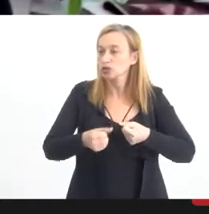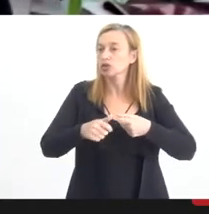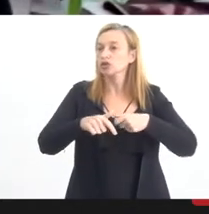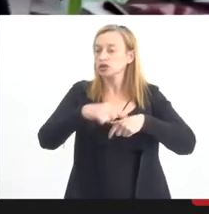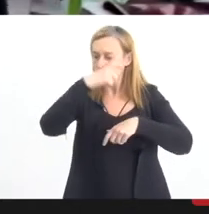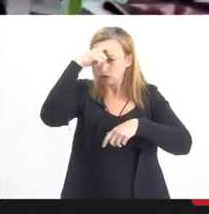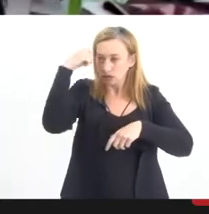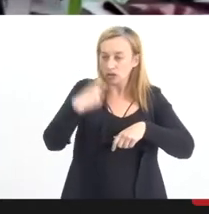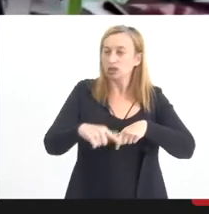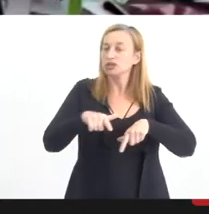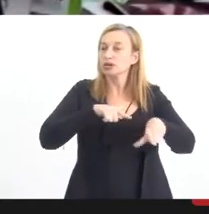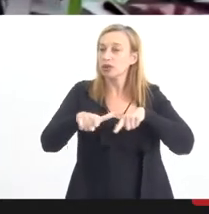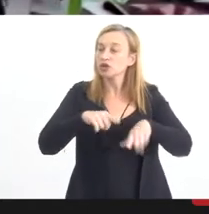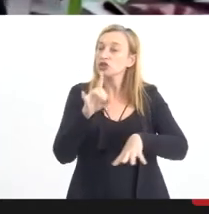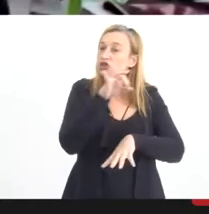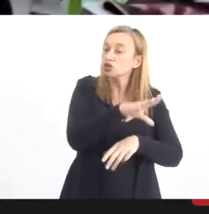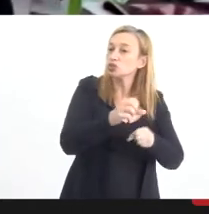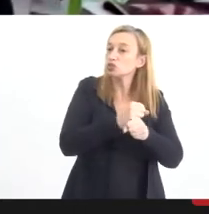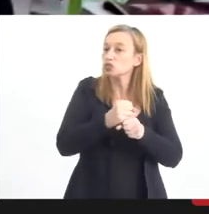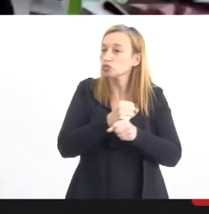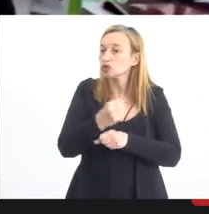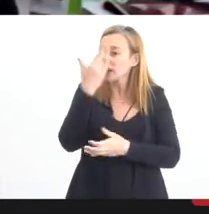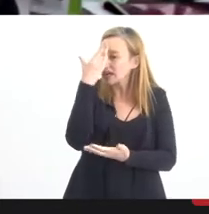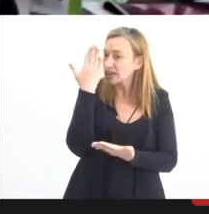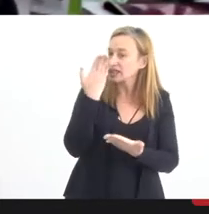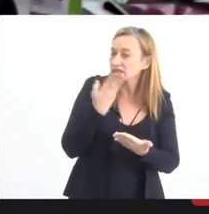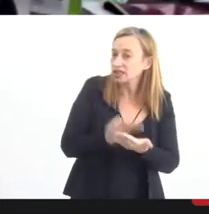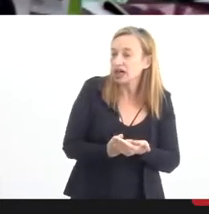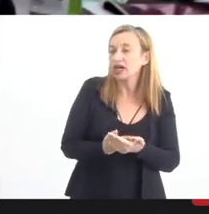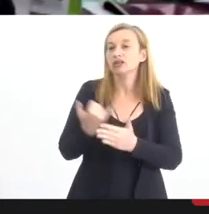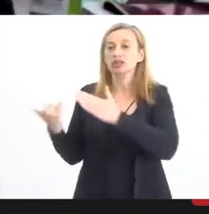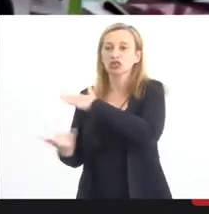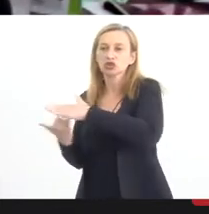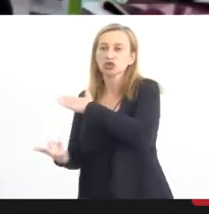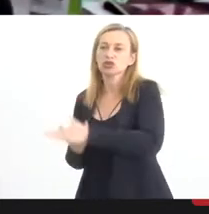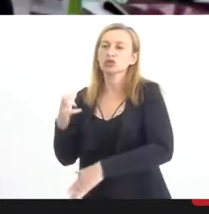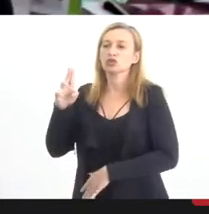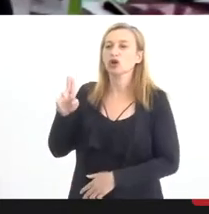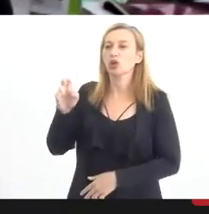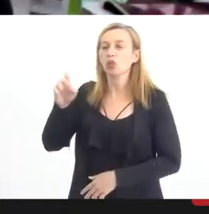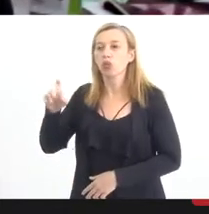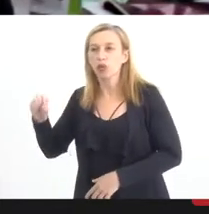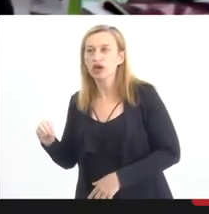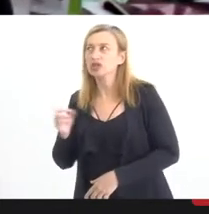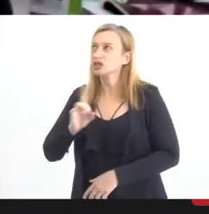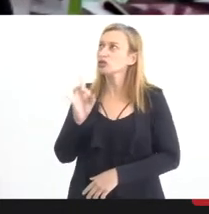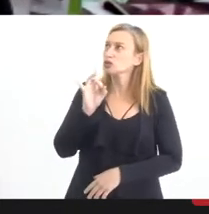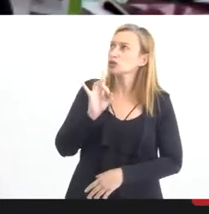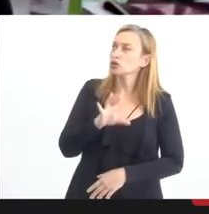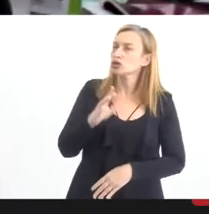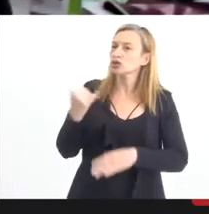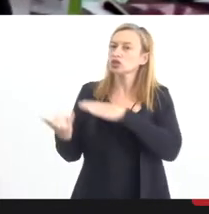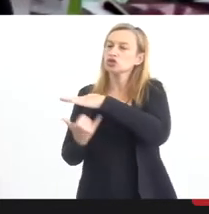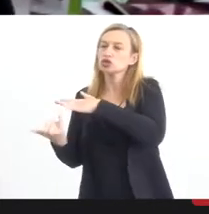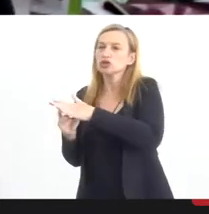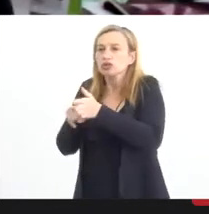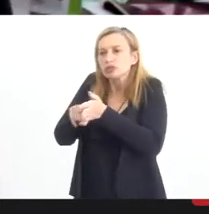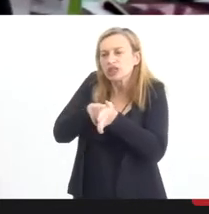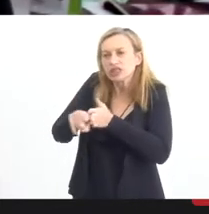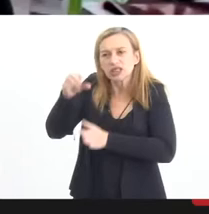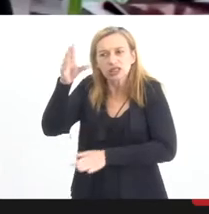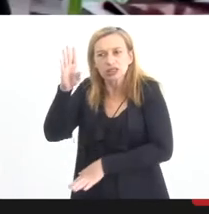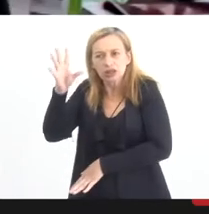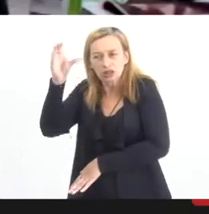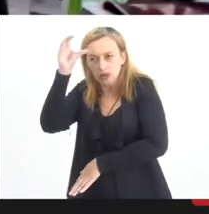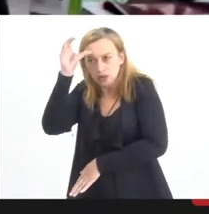nesses últimos anos continuaram e acreditaram na instituição, não só enquanto uma instituição de pesquisa de conhecimento,